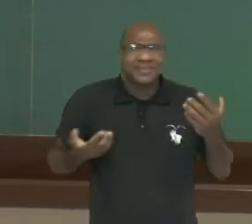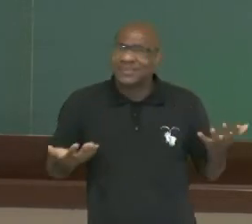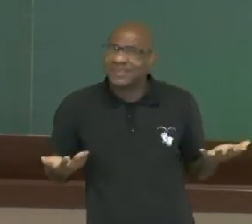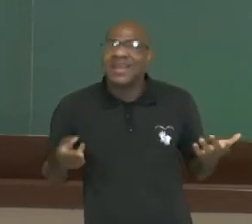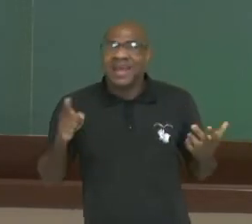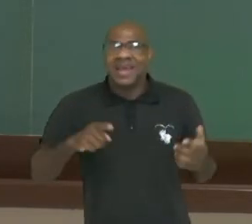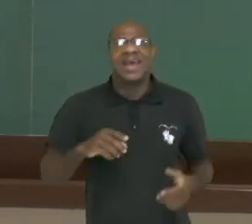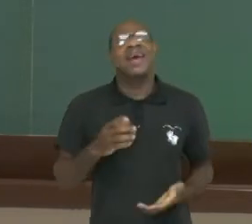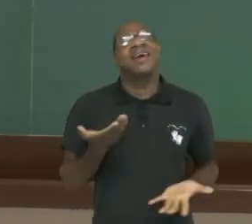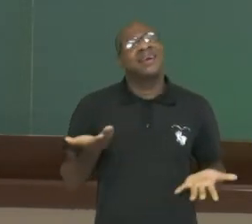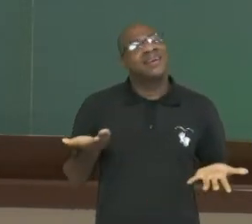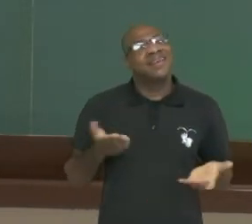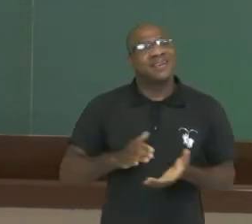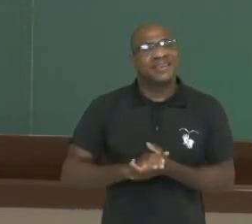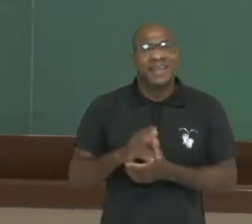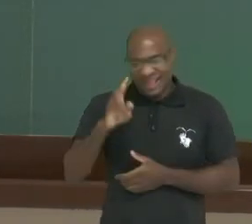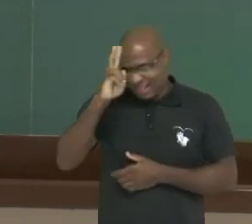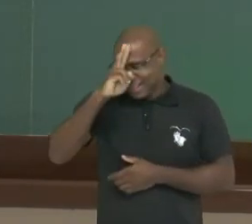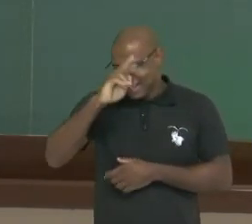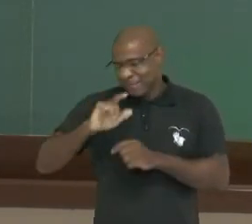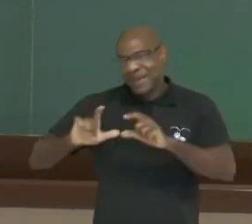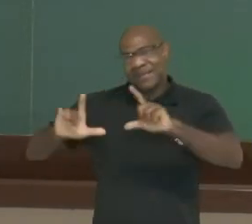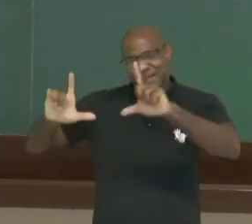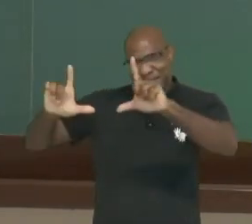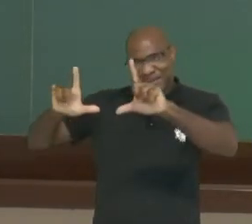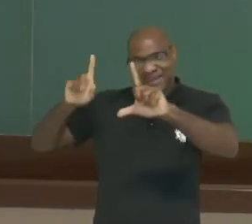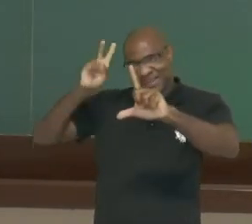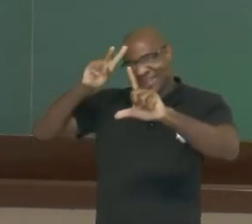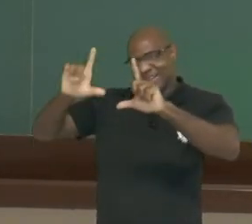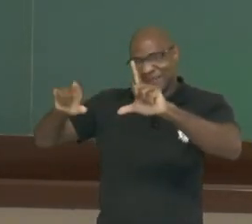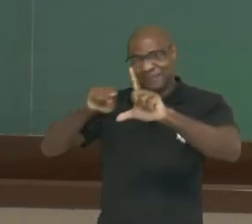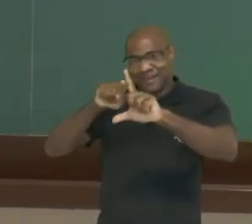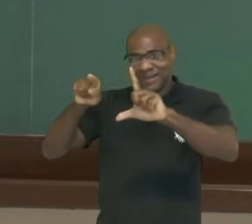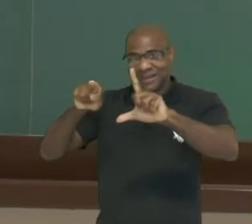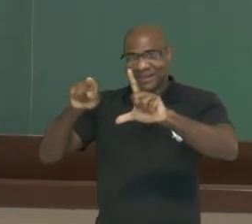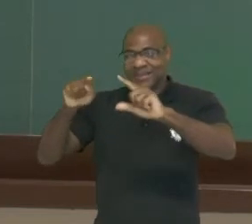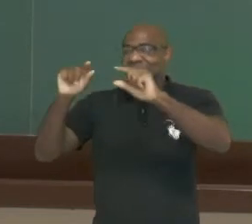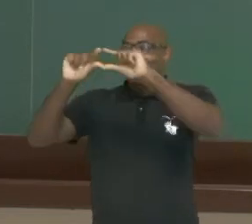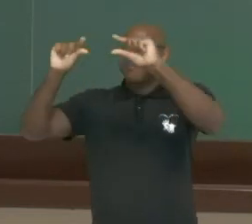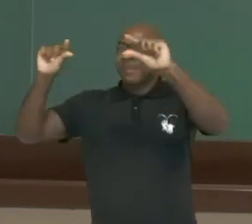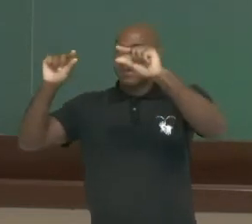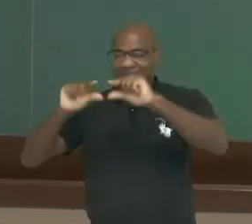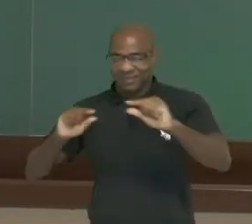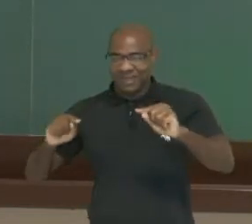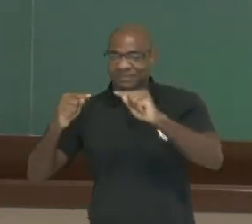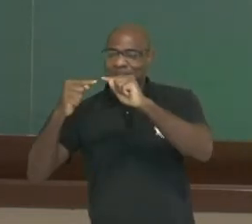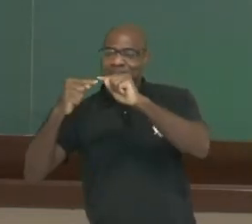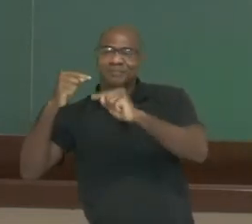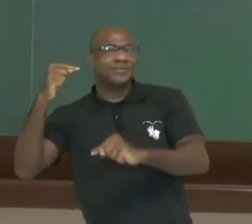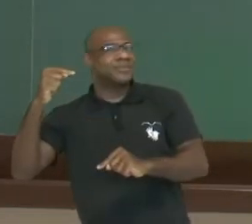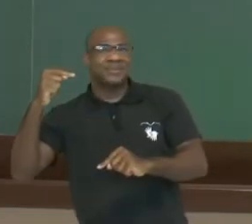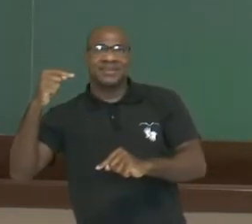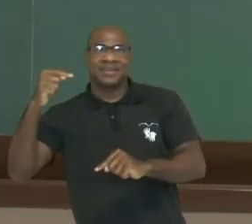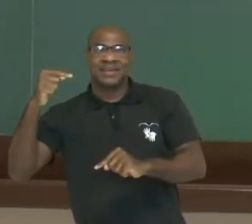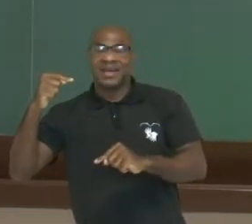da placa? Lembra da placa ali agora há pouco? Ali nós temos um caso, então, uma incoerência interna. A placa está informando que é aberto dos